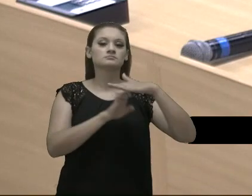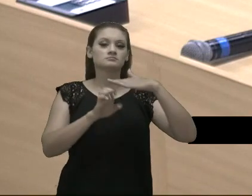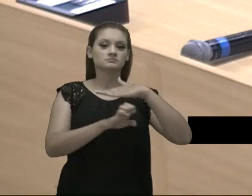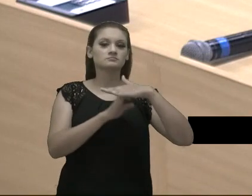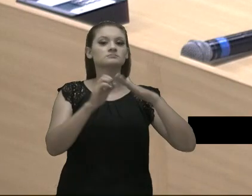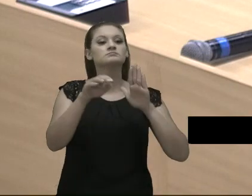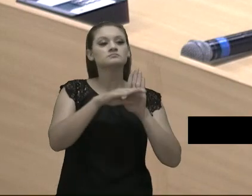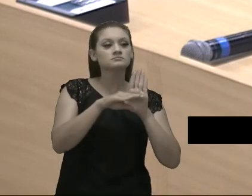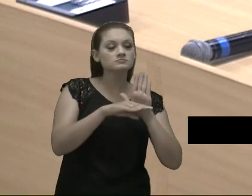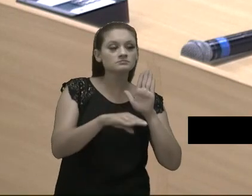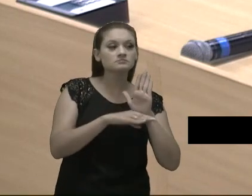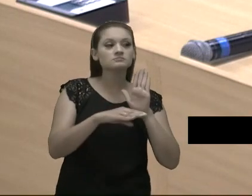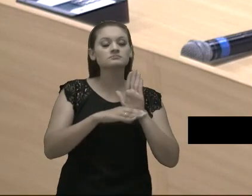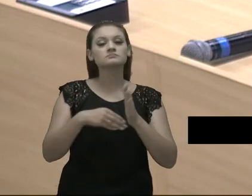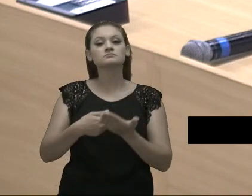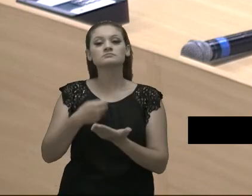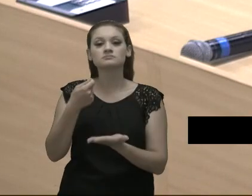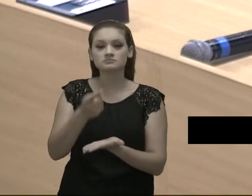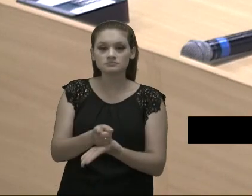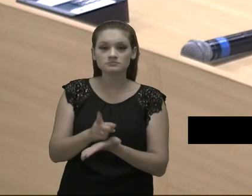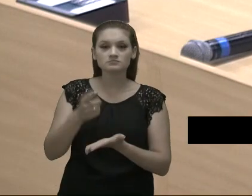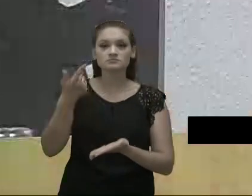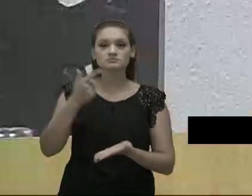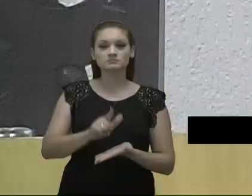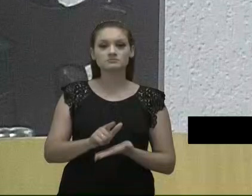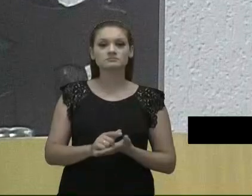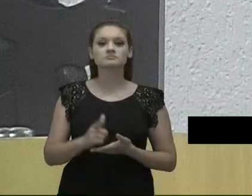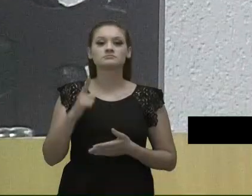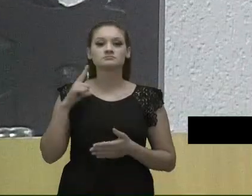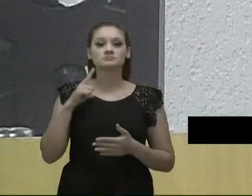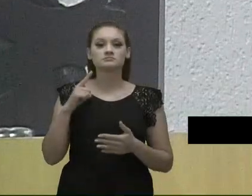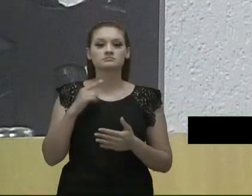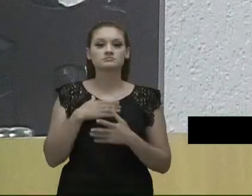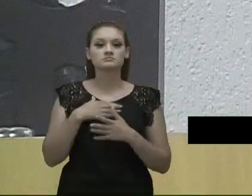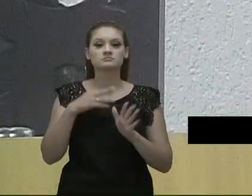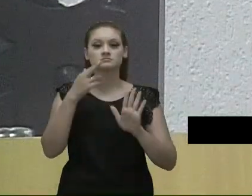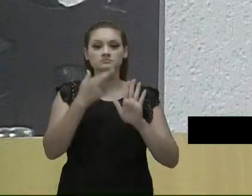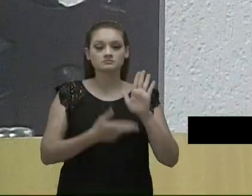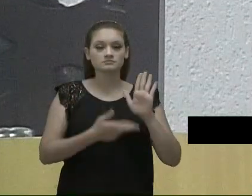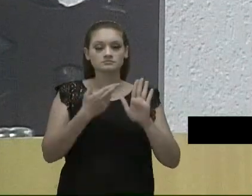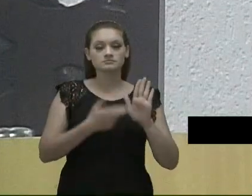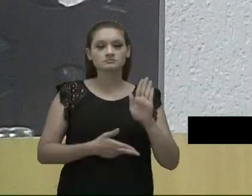para reenviar para eles. Tá, então vocês têm acesso a relatórios?